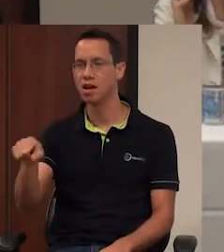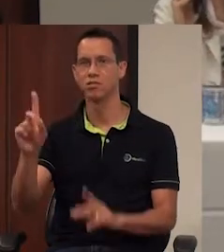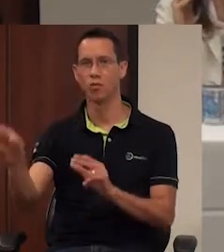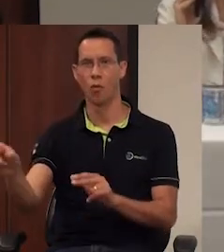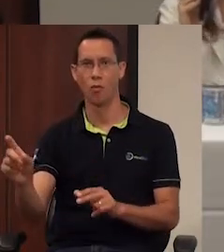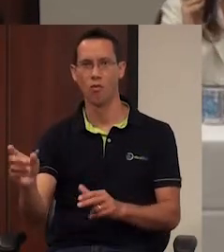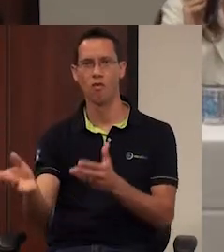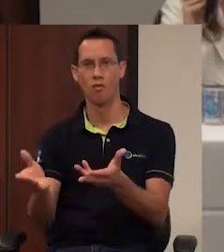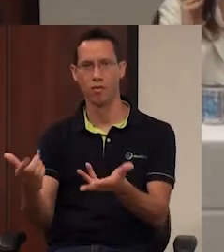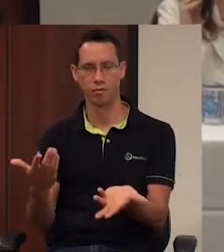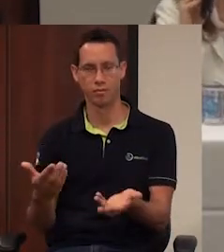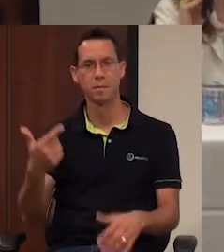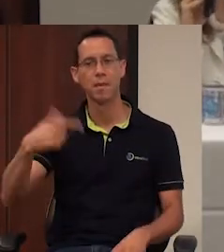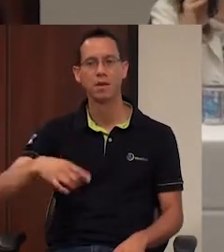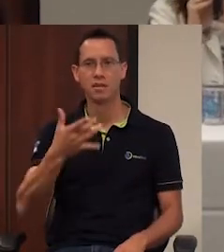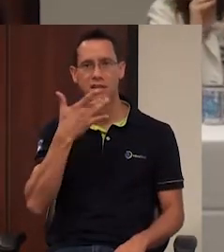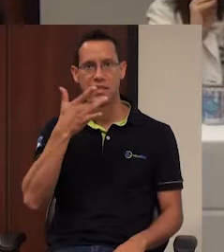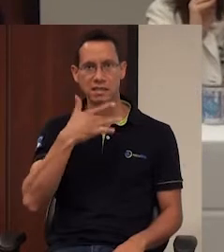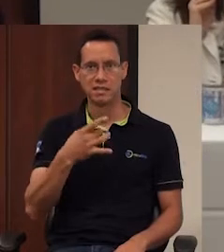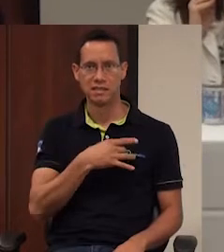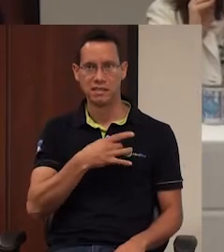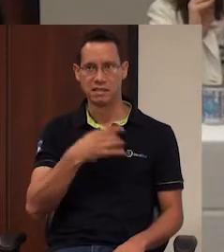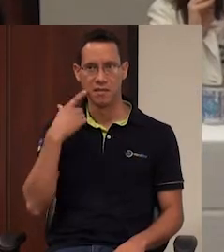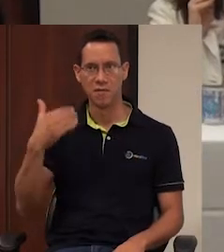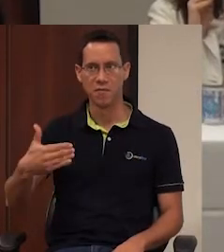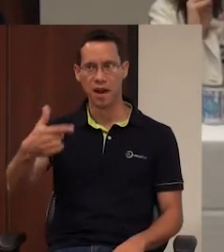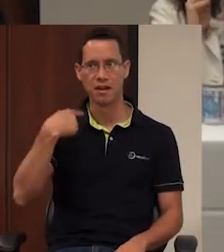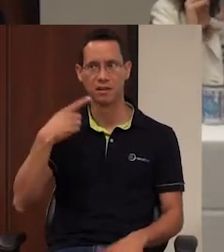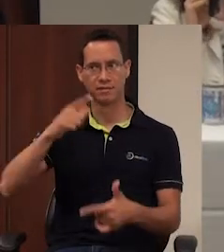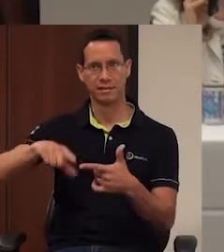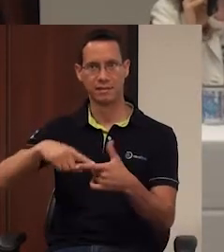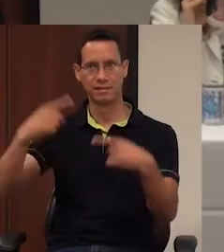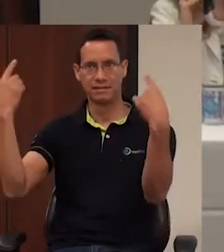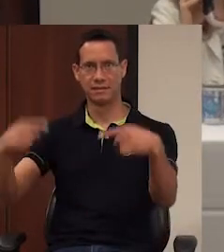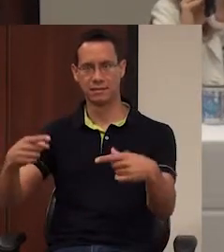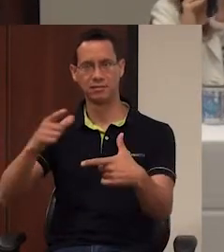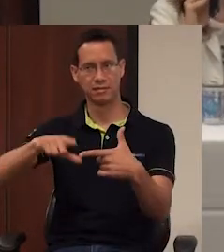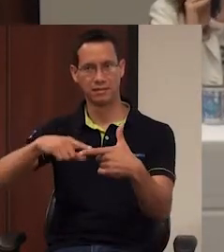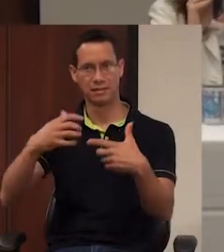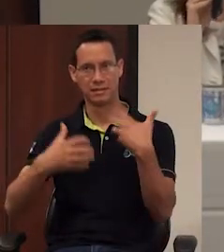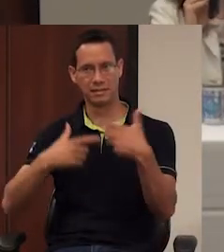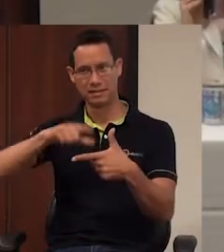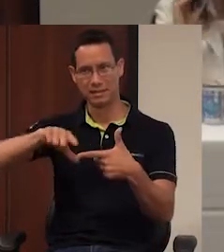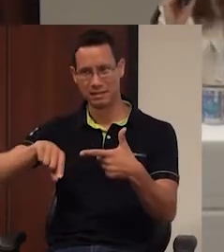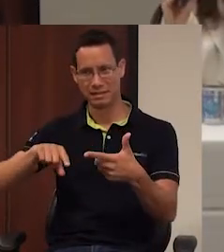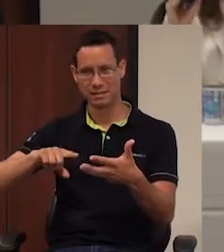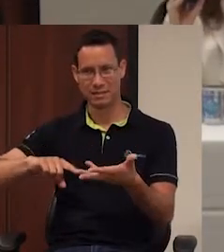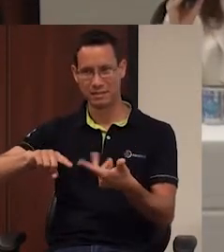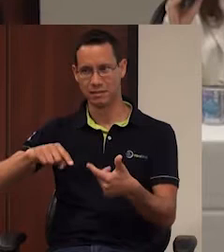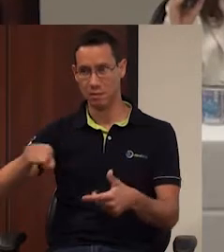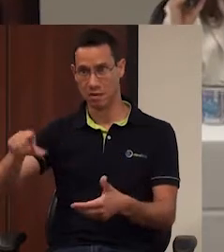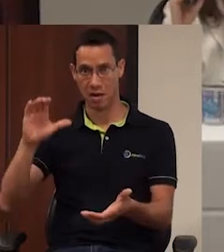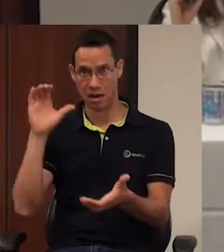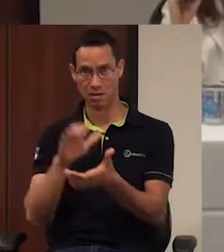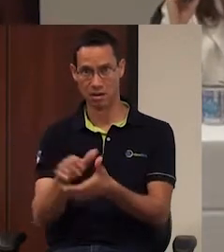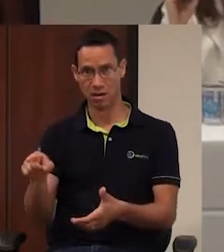as consequências decorrentes de situações desafiadoras. Então, assim, como é que eu vou deixar a minha filha casar? A doutora Sandra